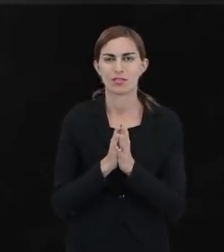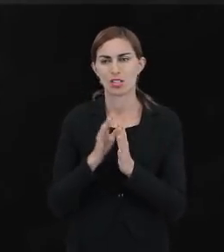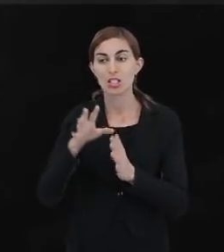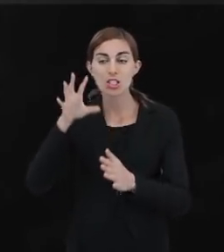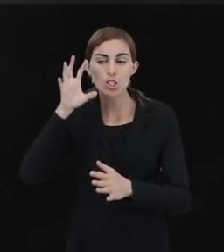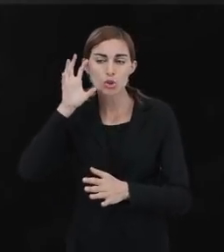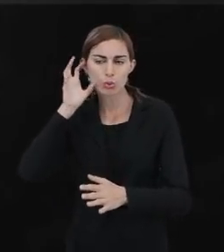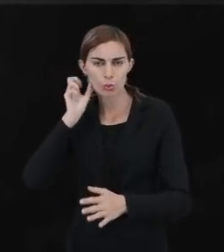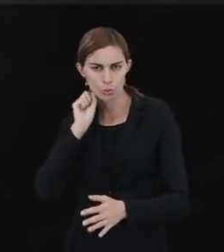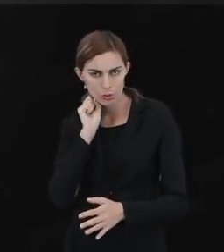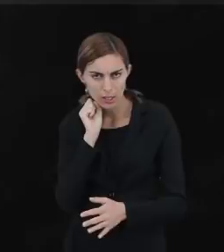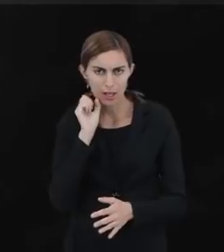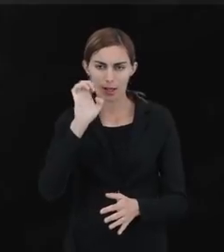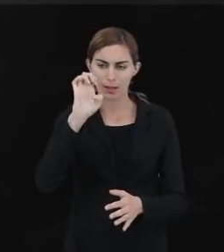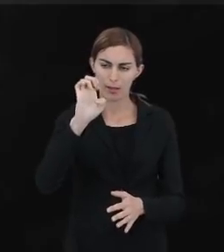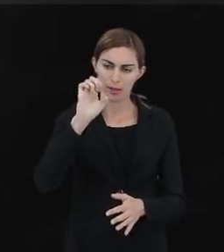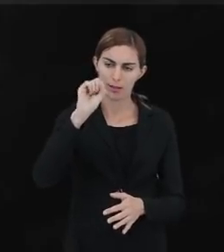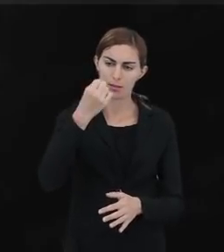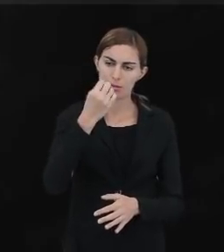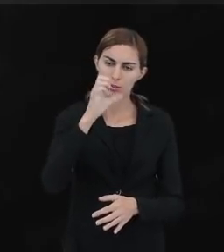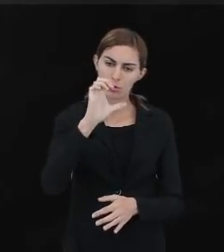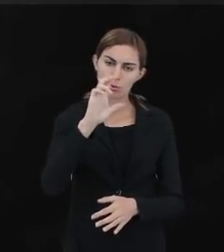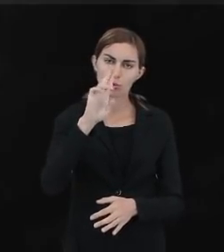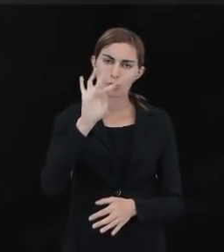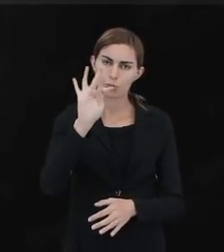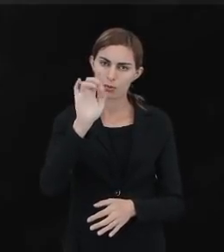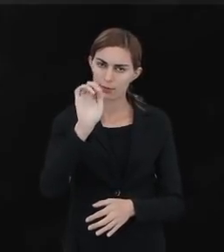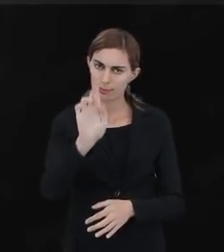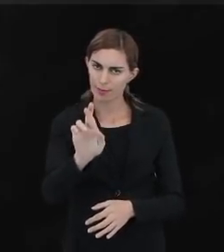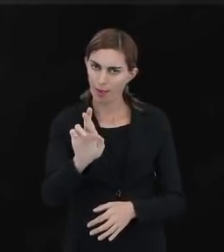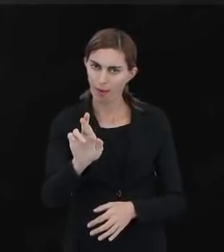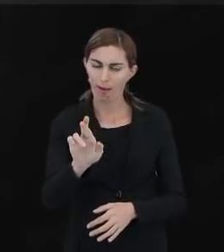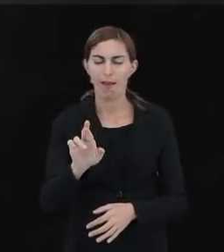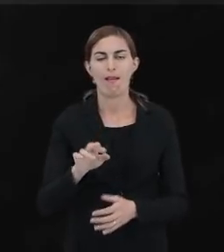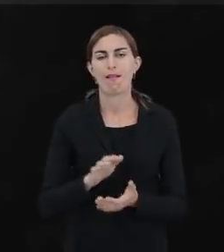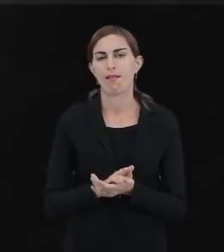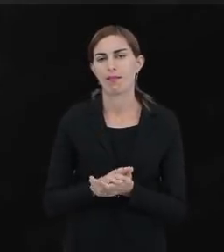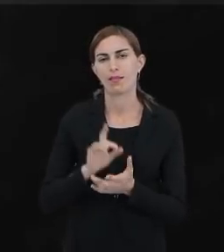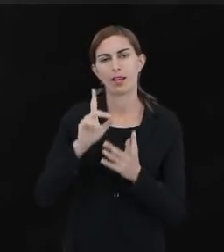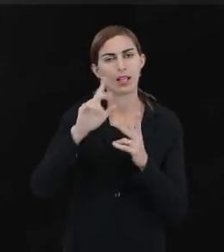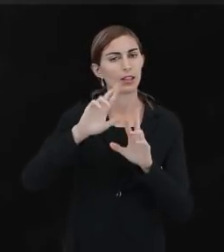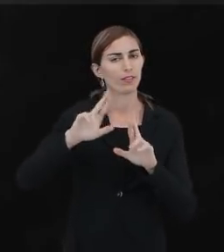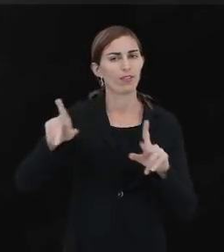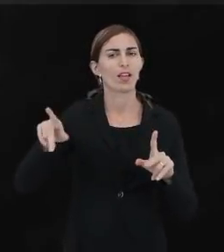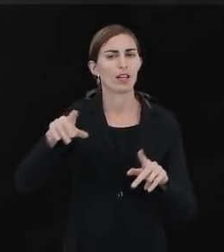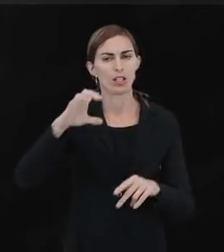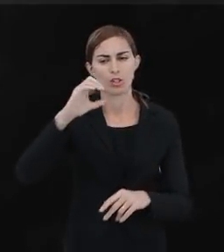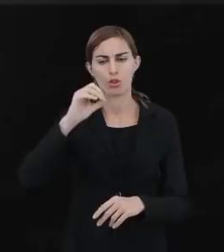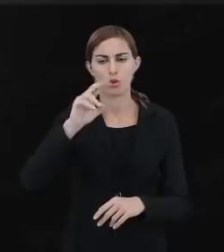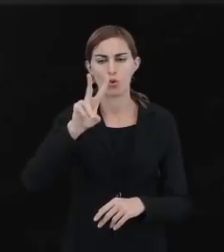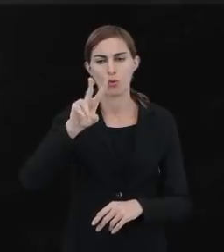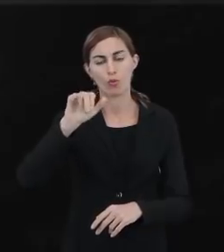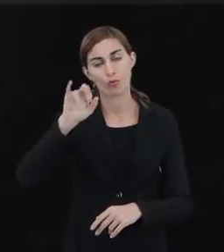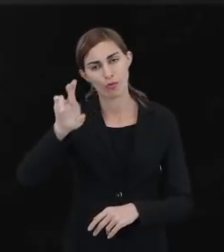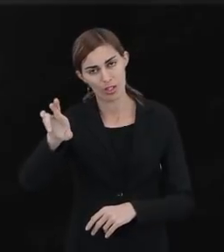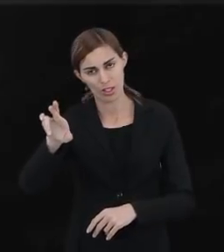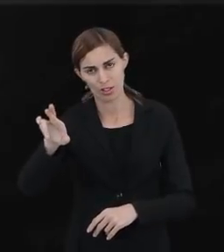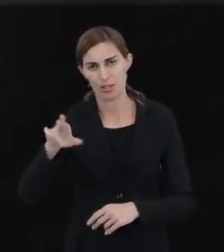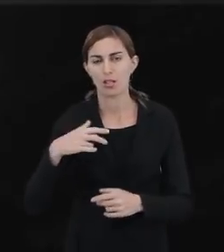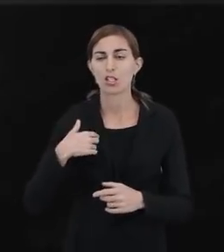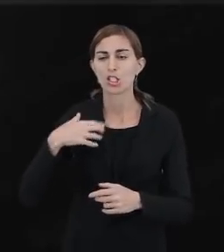a mesma coisa do que ouvir noé é não selecionar somente aquilo que ele considera